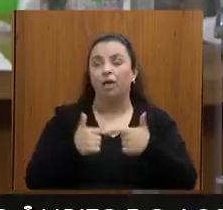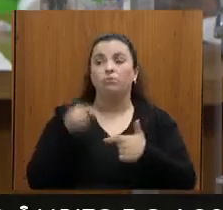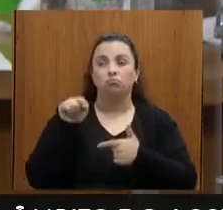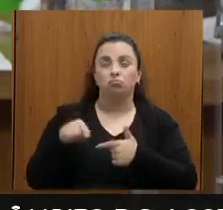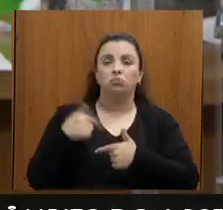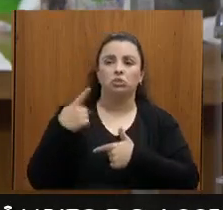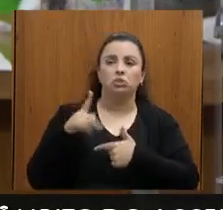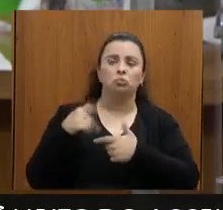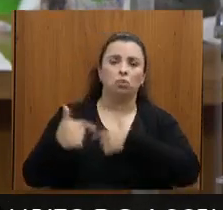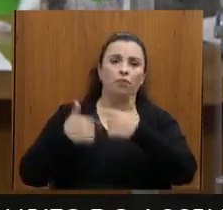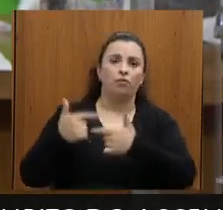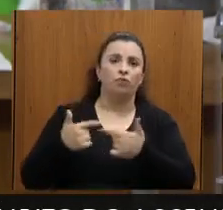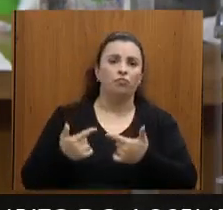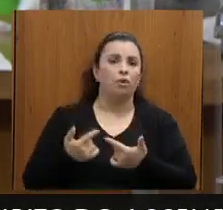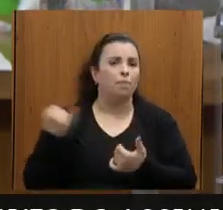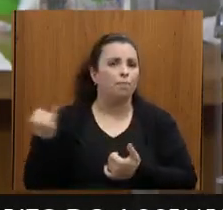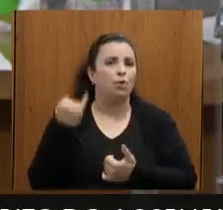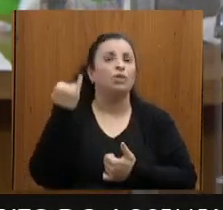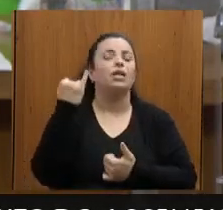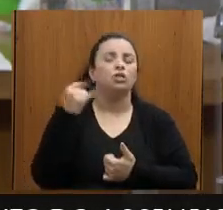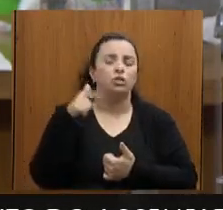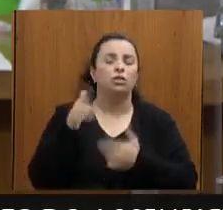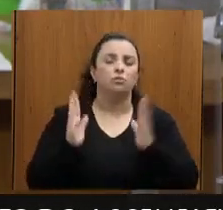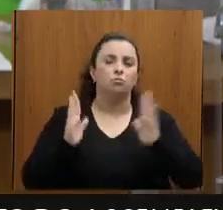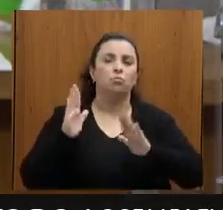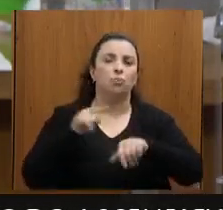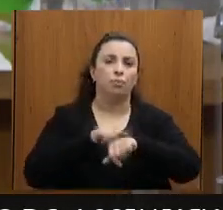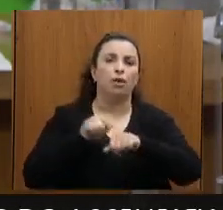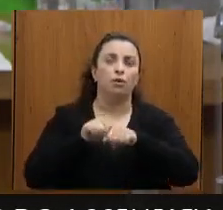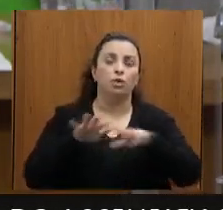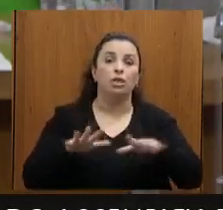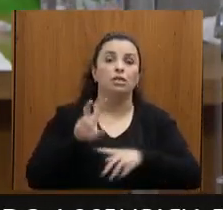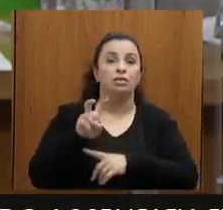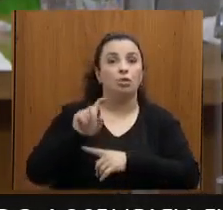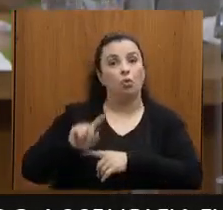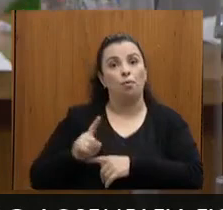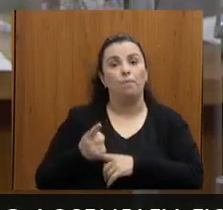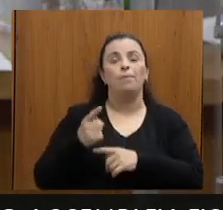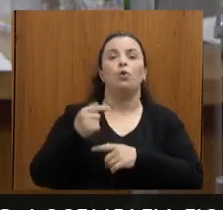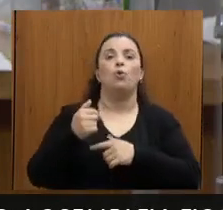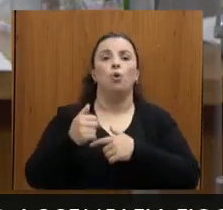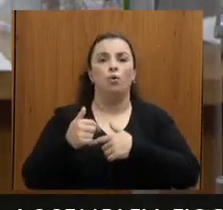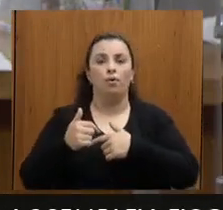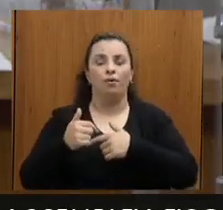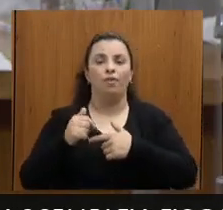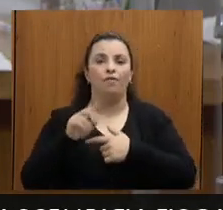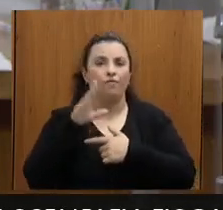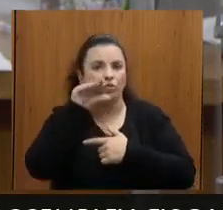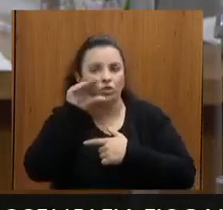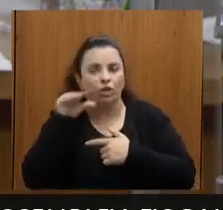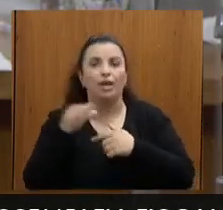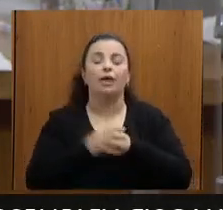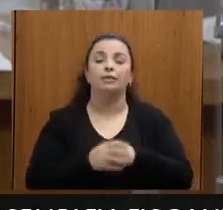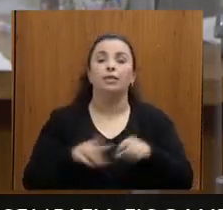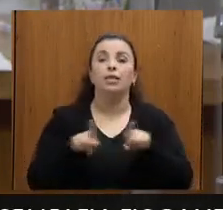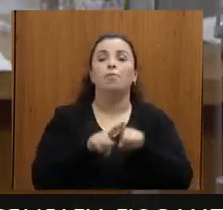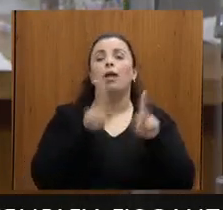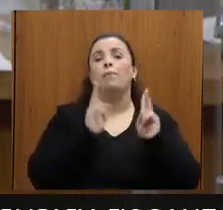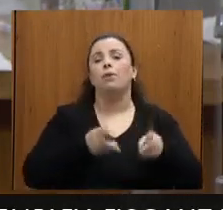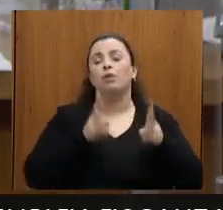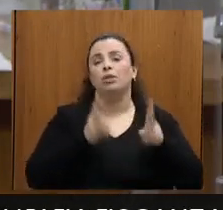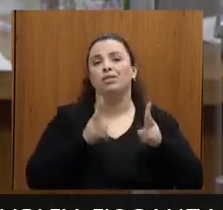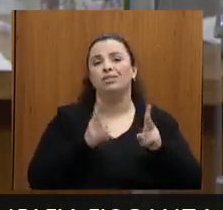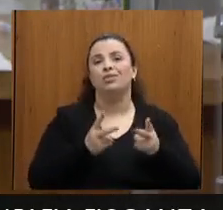nesse enfrentamento, com mais de 5 mil empregados dedicados, a manutenção dos serviços dos restaurantes populares de Belo Horizonte, o